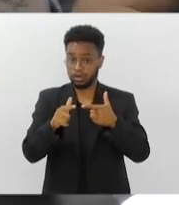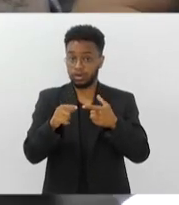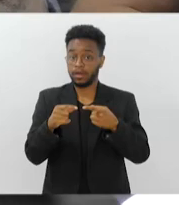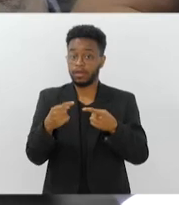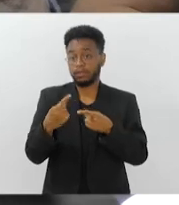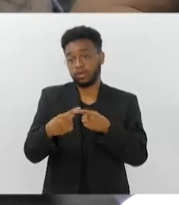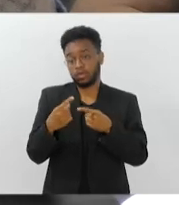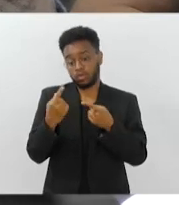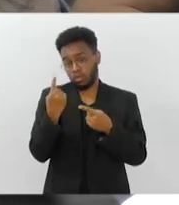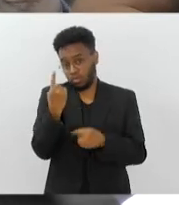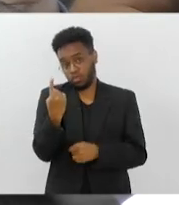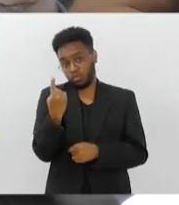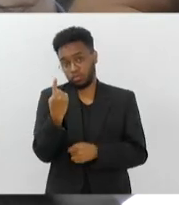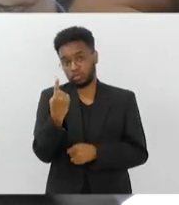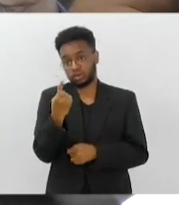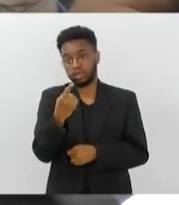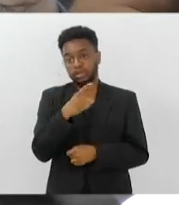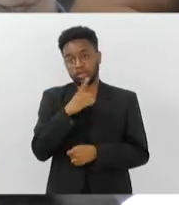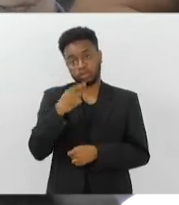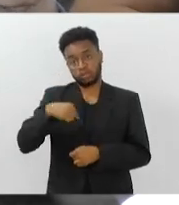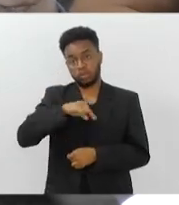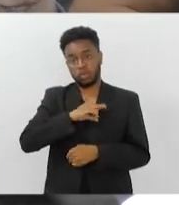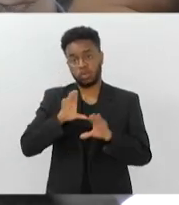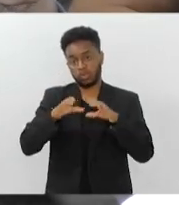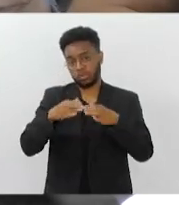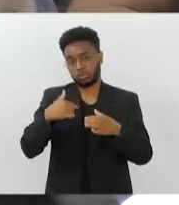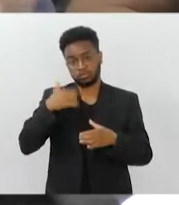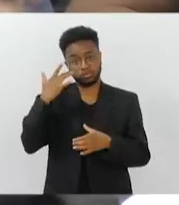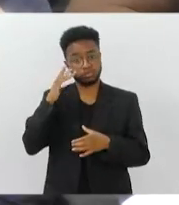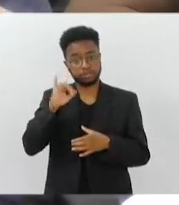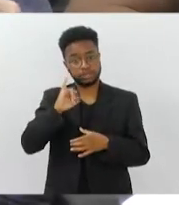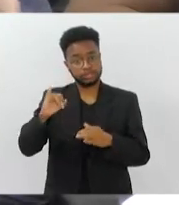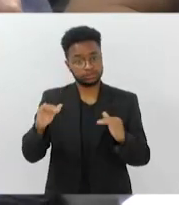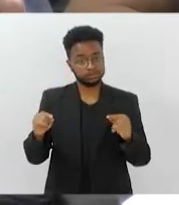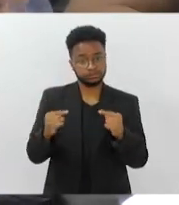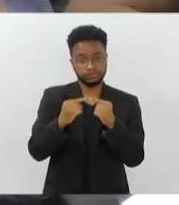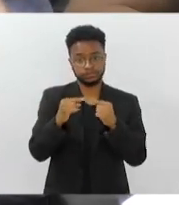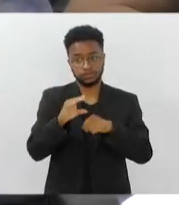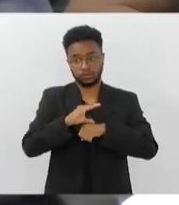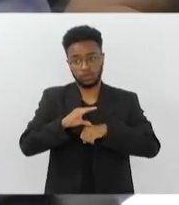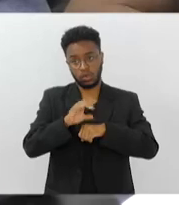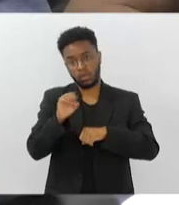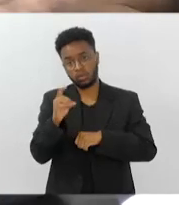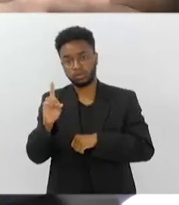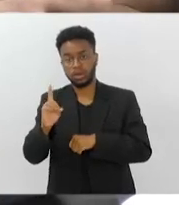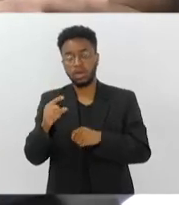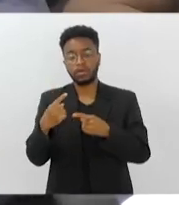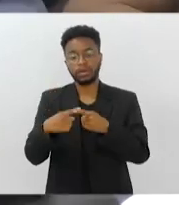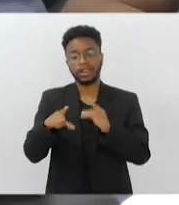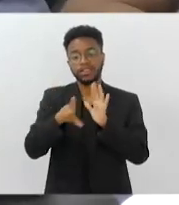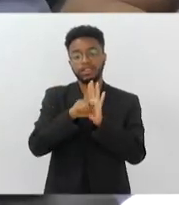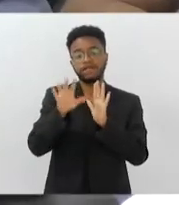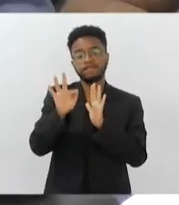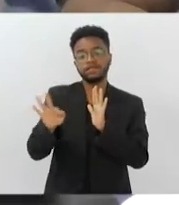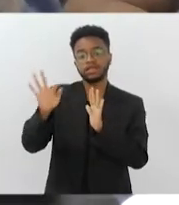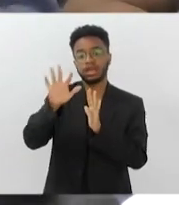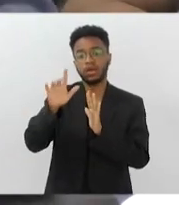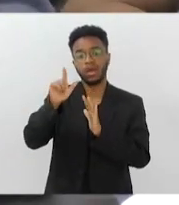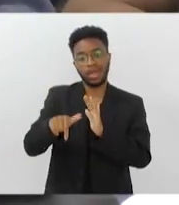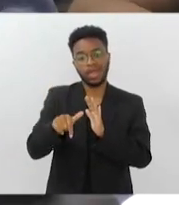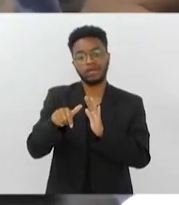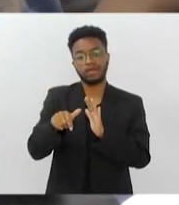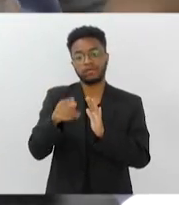da nossa comissão aqui dizer se é constitucional ou não a gente querer regulamentar uma coisa que a lei federal diz que é do município. Isso daí